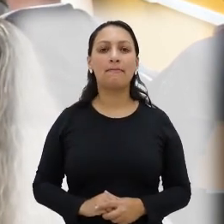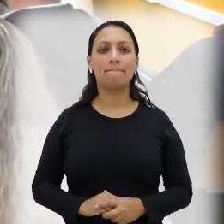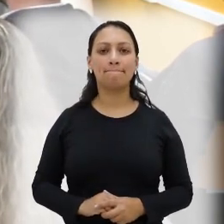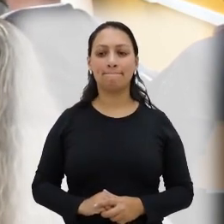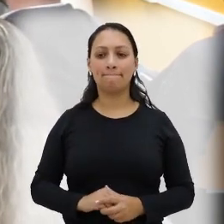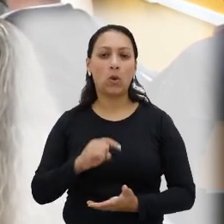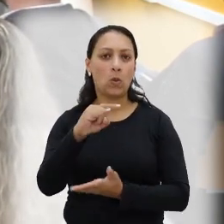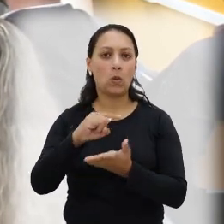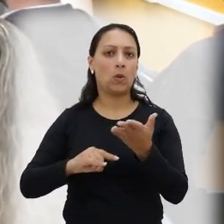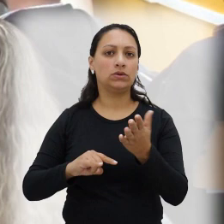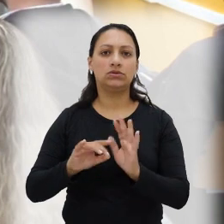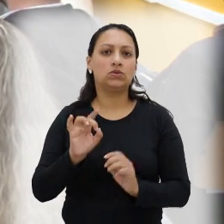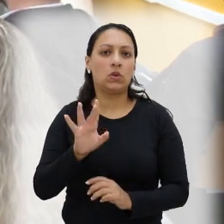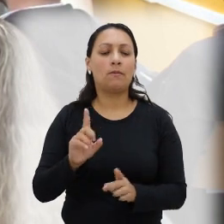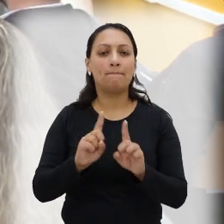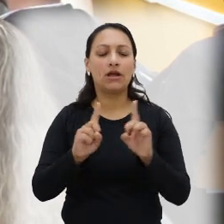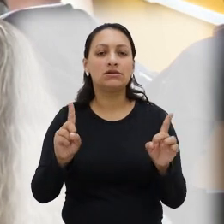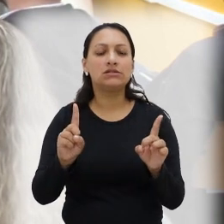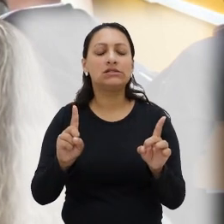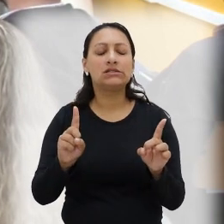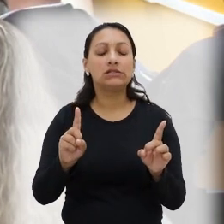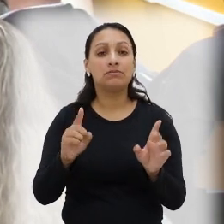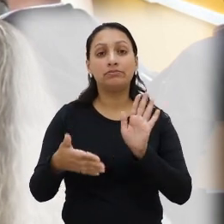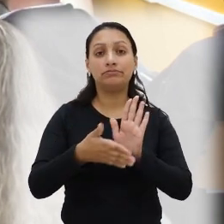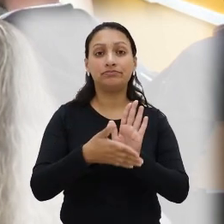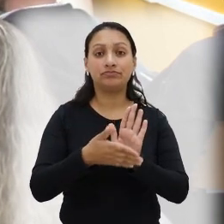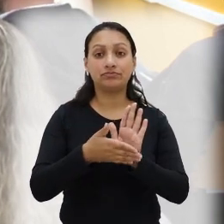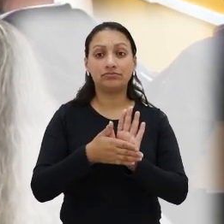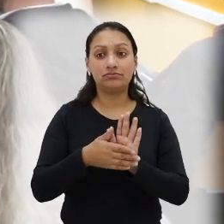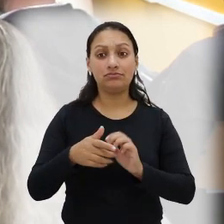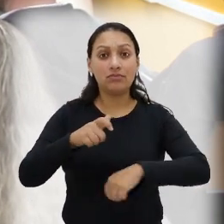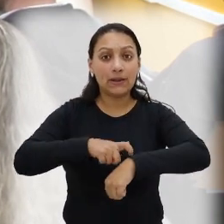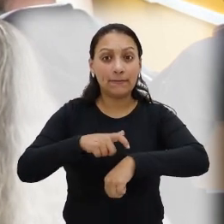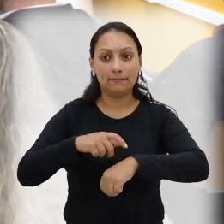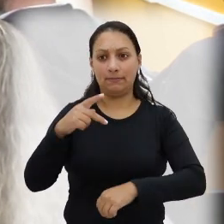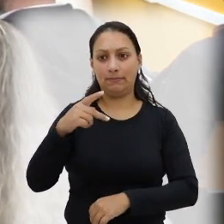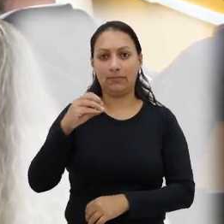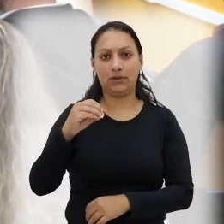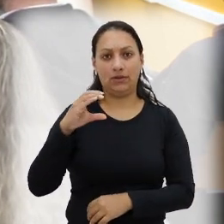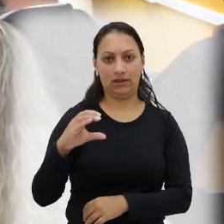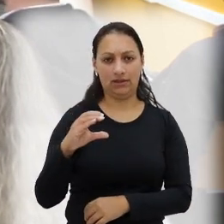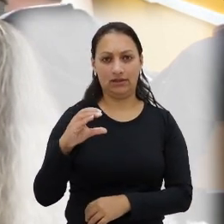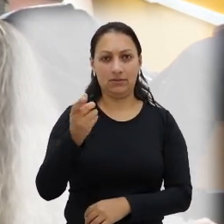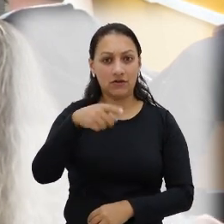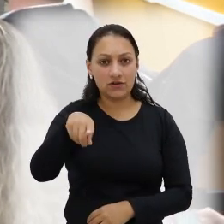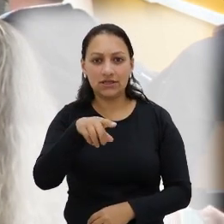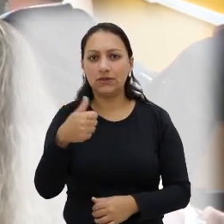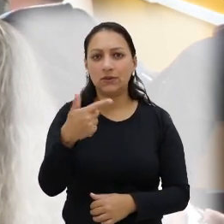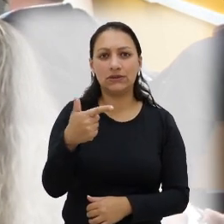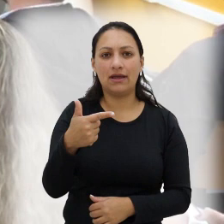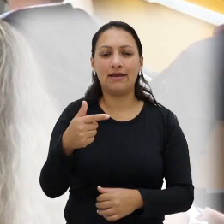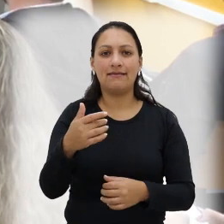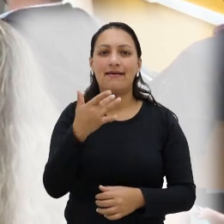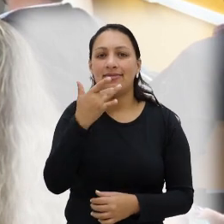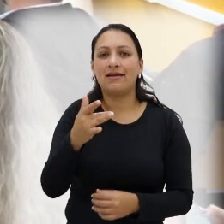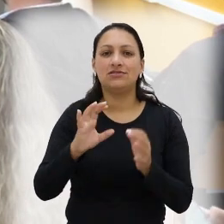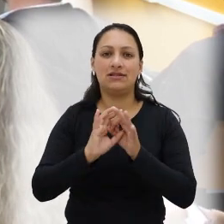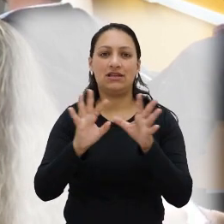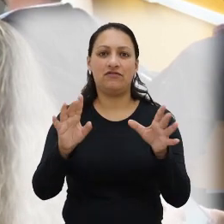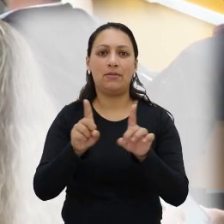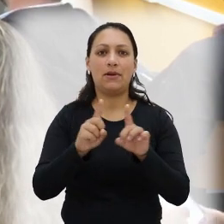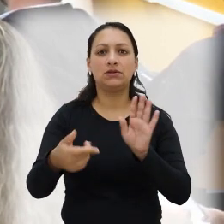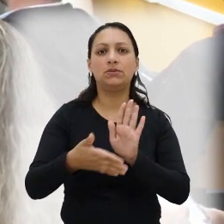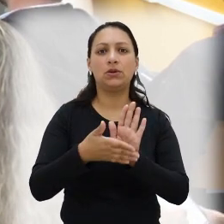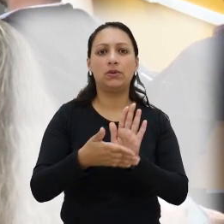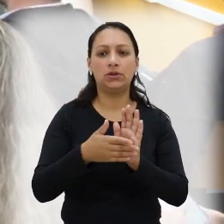né? Nós estamos propondo esses momentos de POC para que vocês não tenham aquela tarde livre. Nós estamos propondo